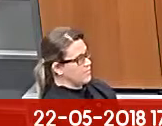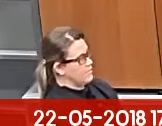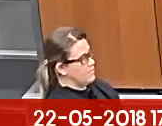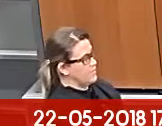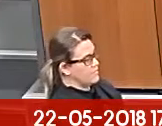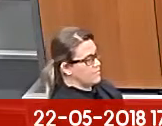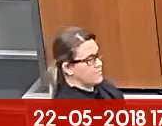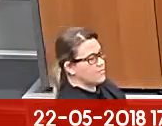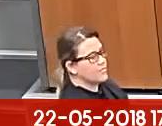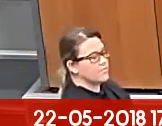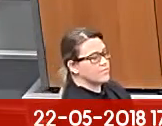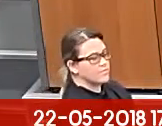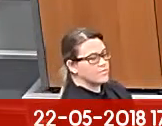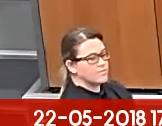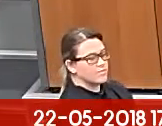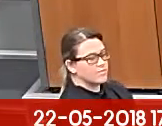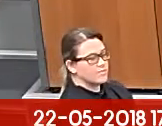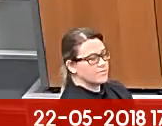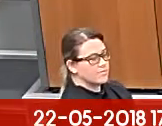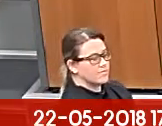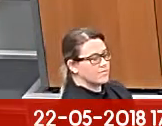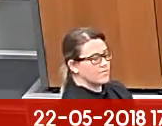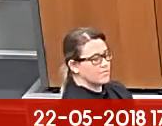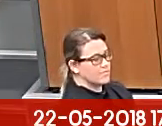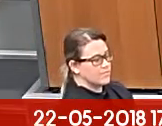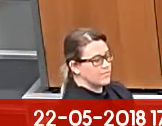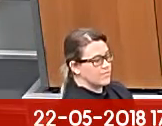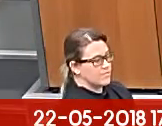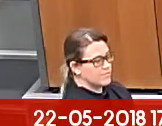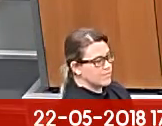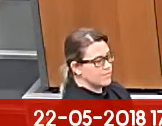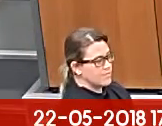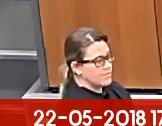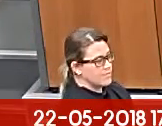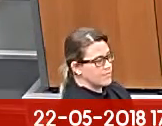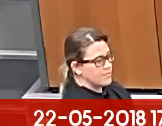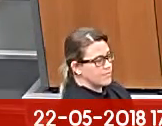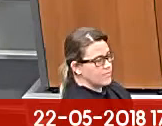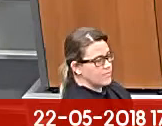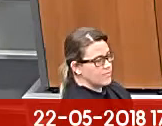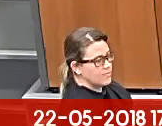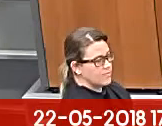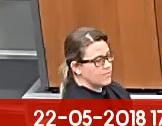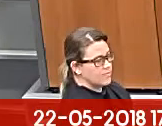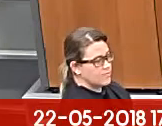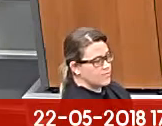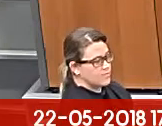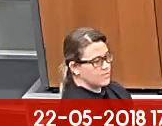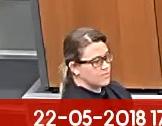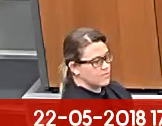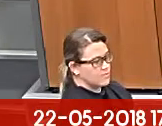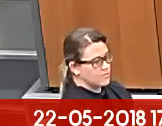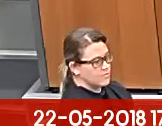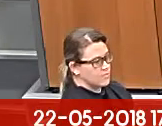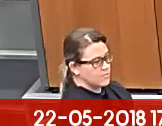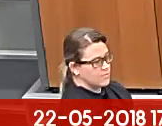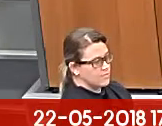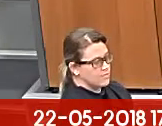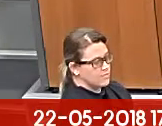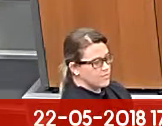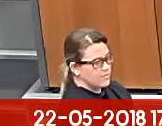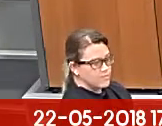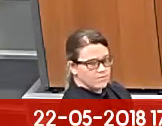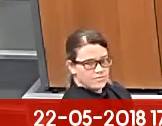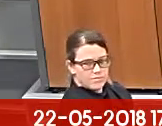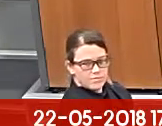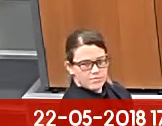consegue o trabalho. Então, essa conscientização, estes cursos. Então, de repente, o Estado, né, tem tantos professores, né, de